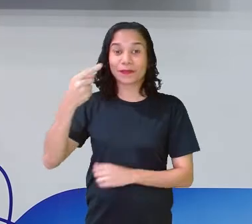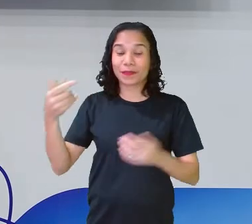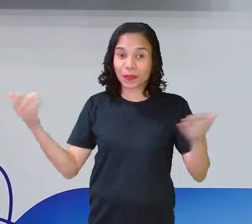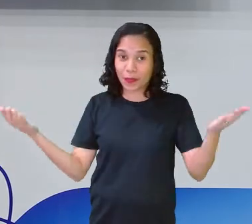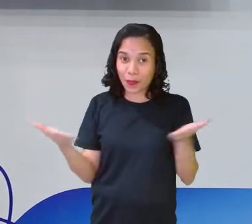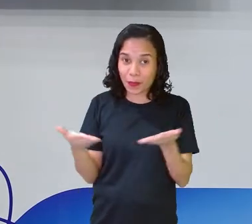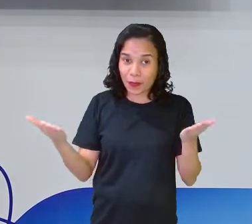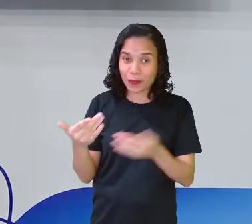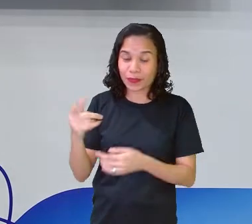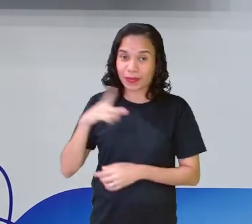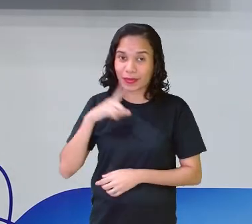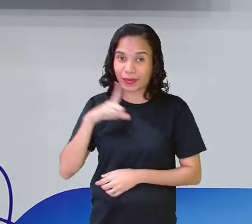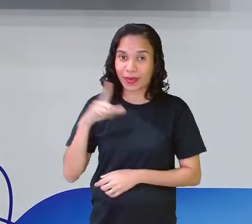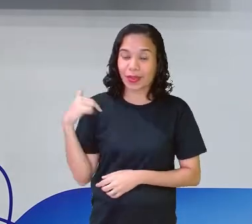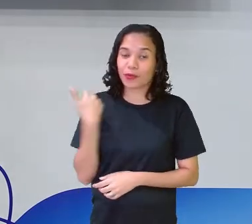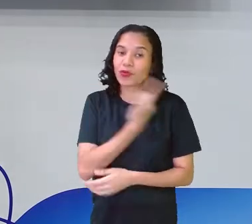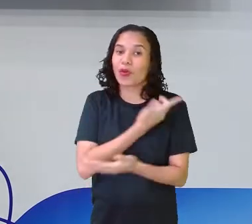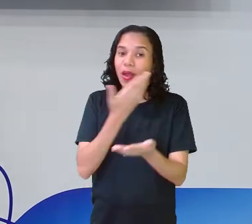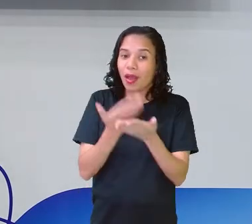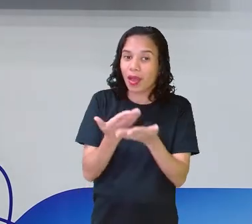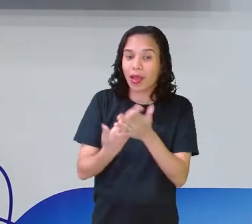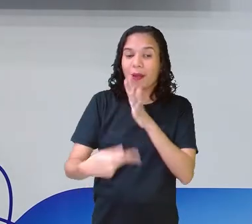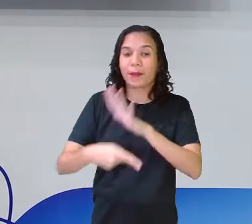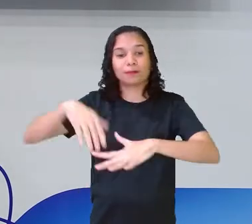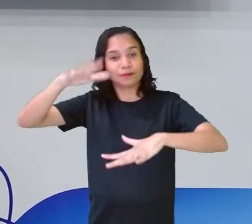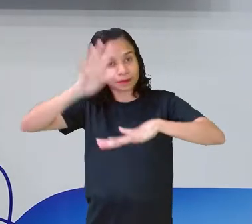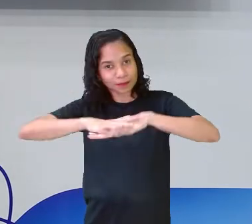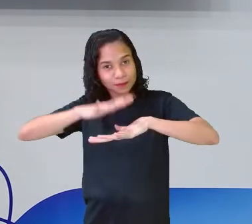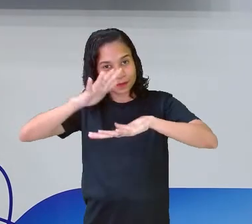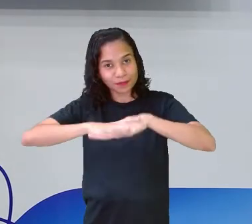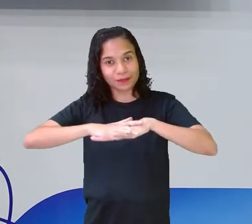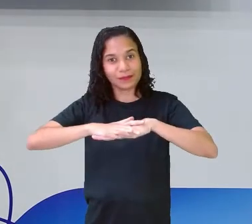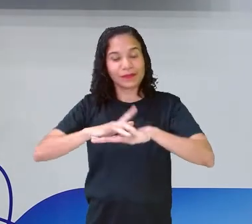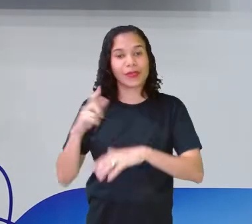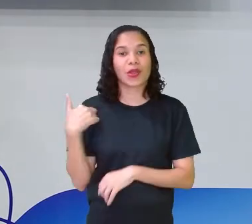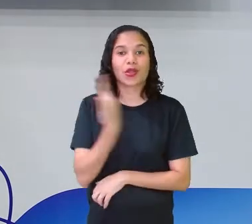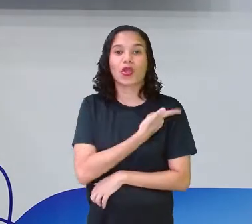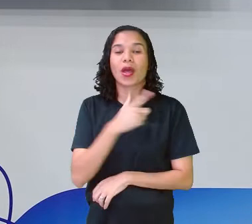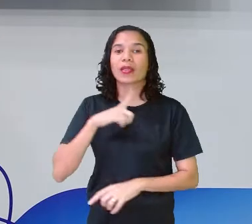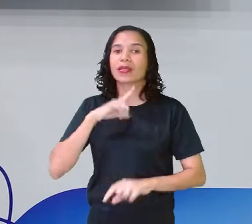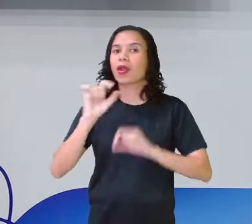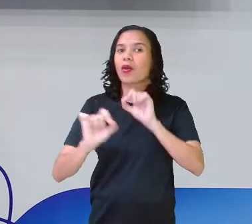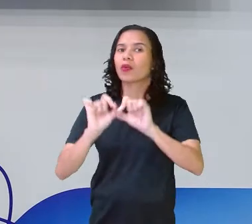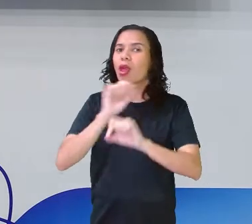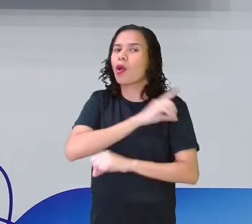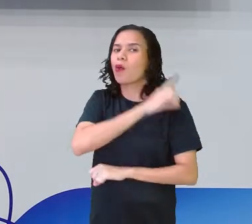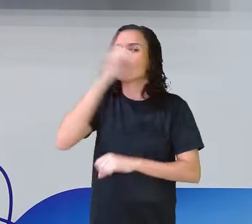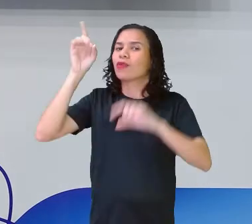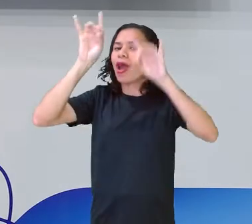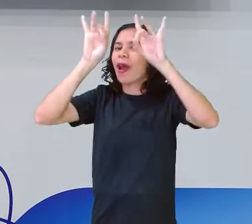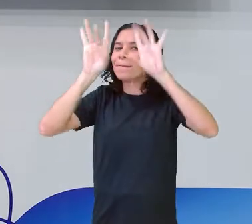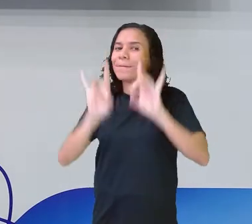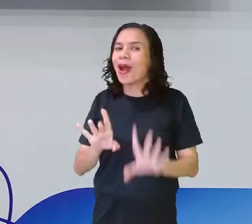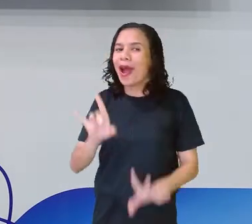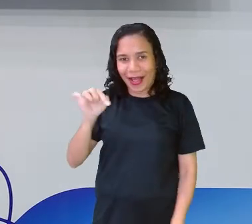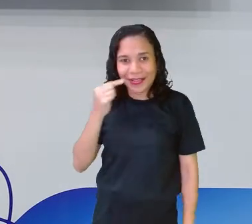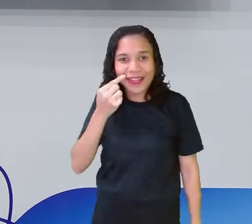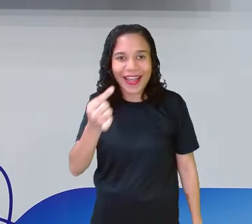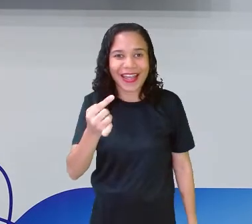Hoje, além da nossa aula de matemática, nós temos um dia especial,